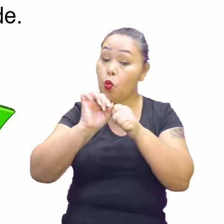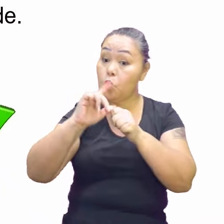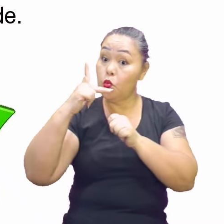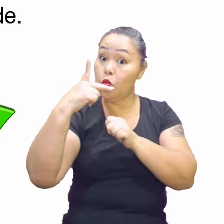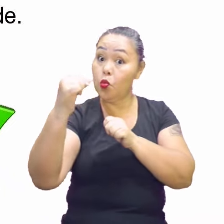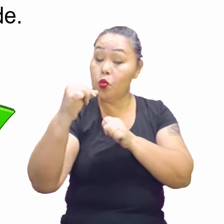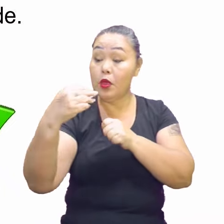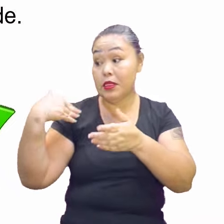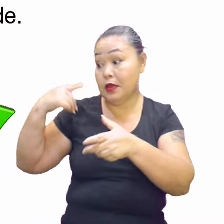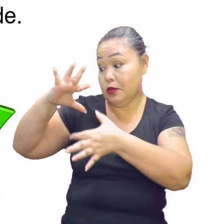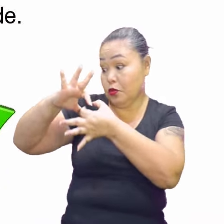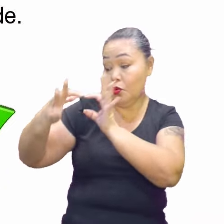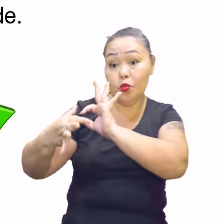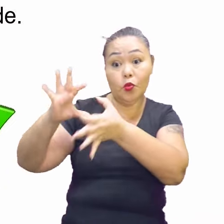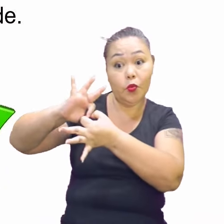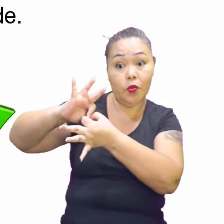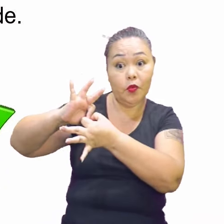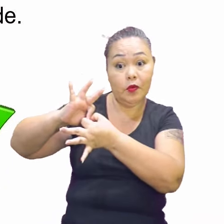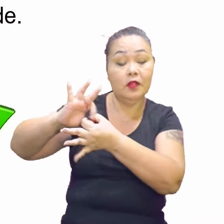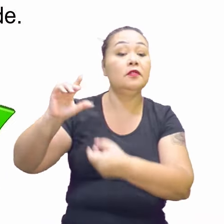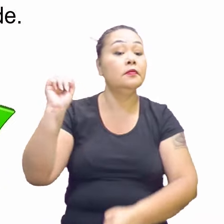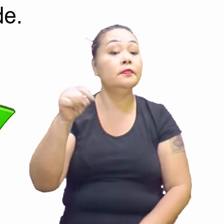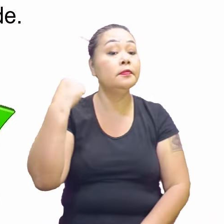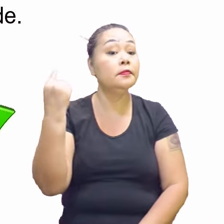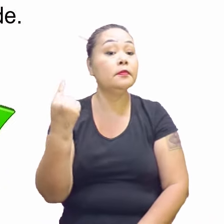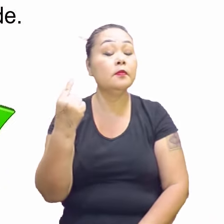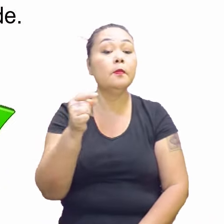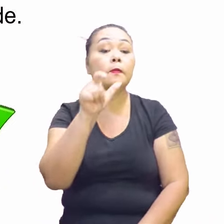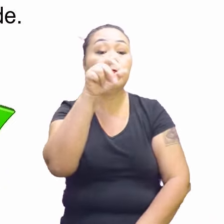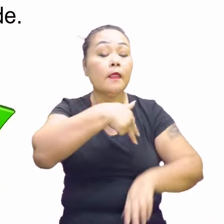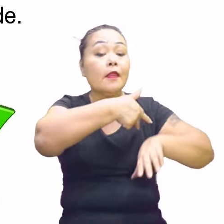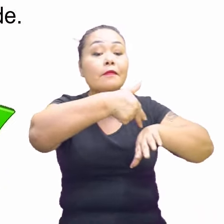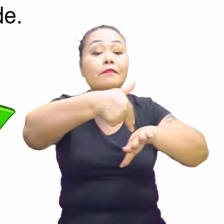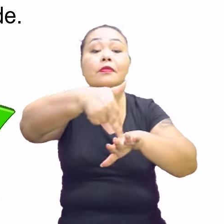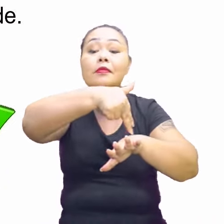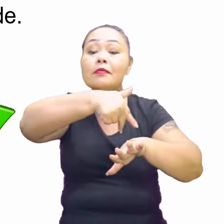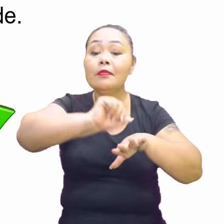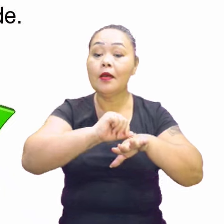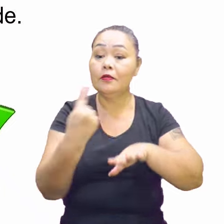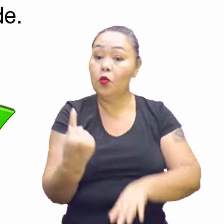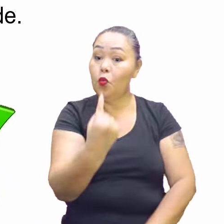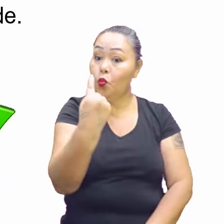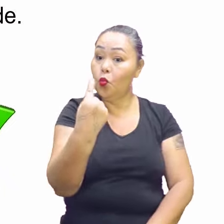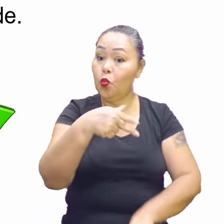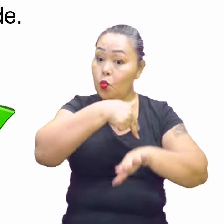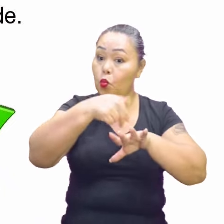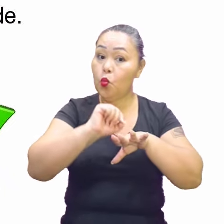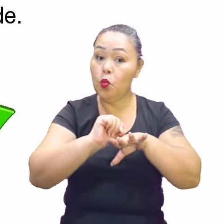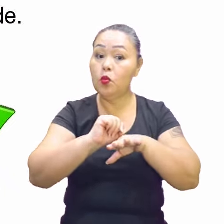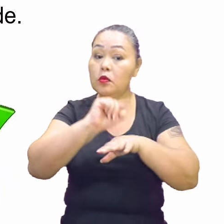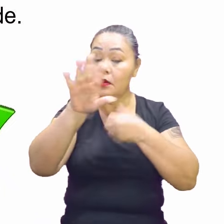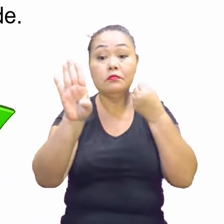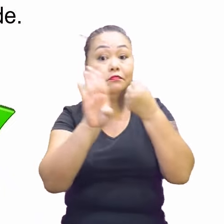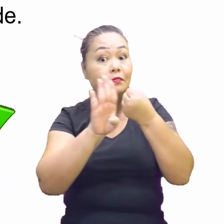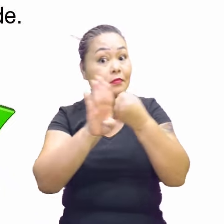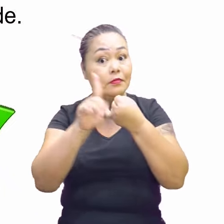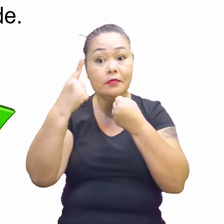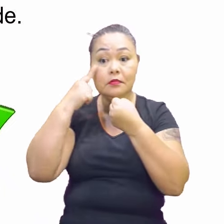últimas Olimpíadas. Então, olha só, ó, tá no singular. Então, fez aqui, tá aqui o